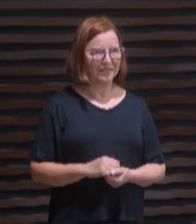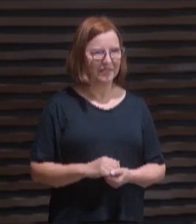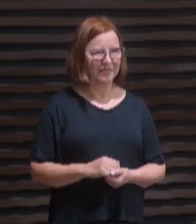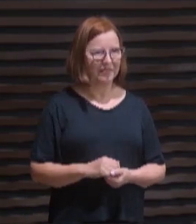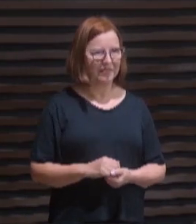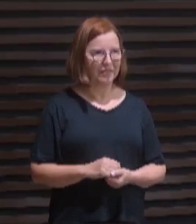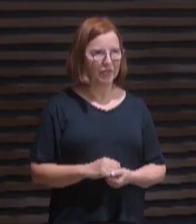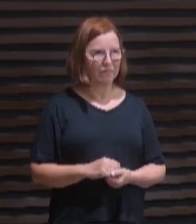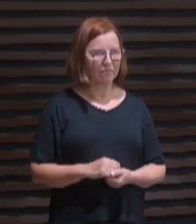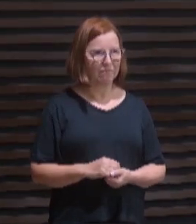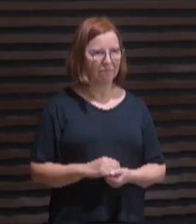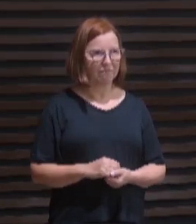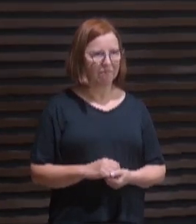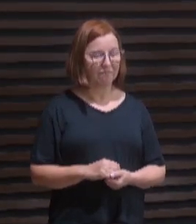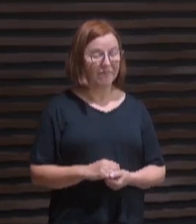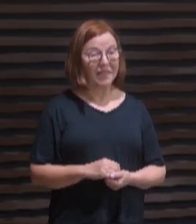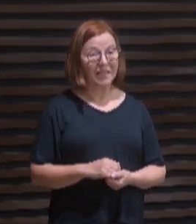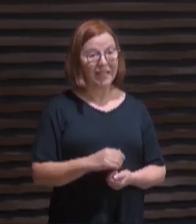sido despertados